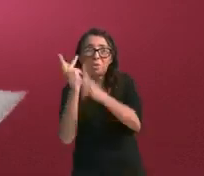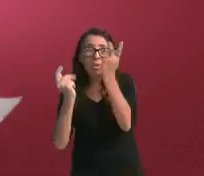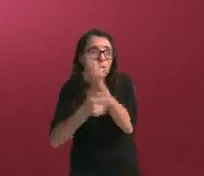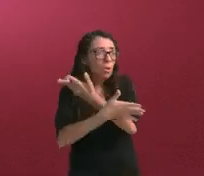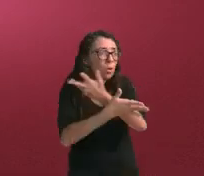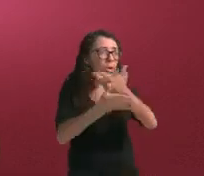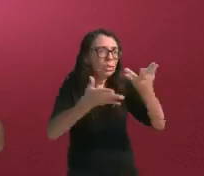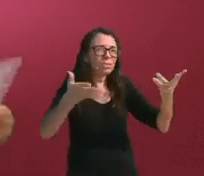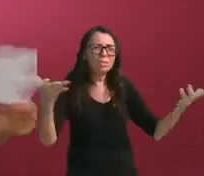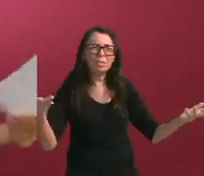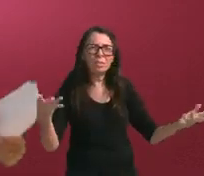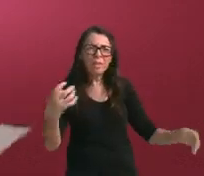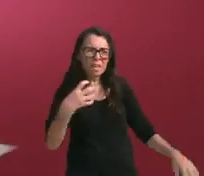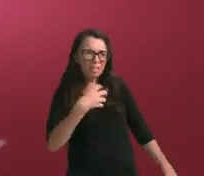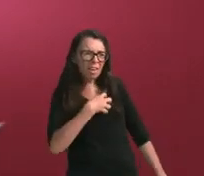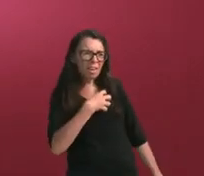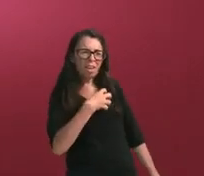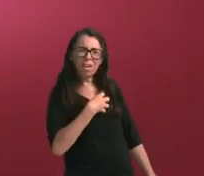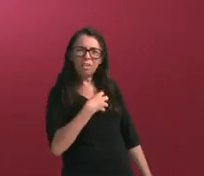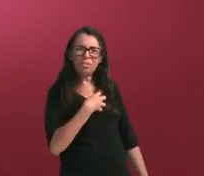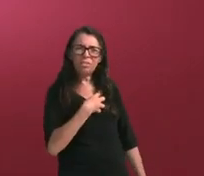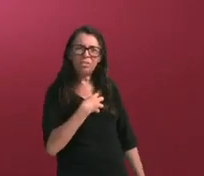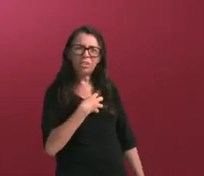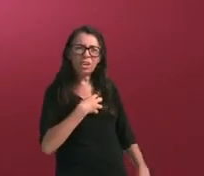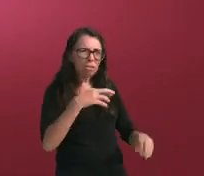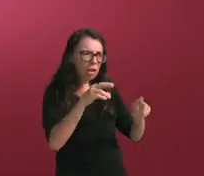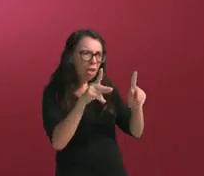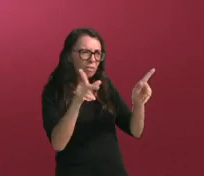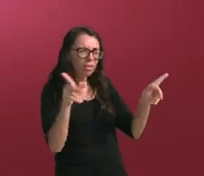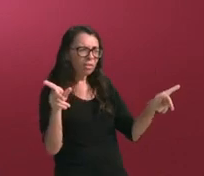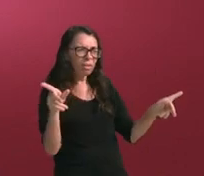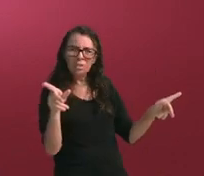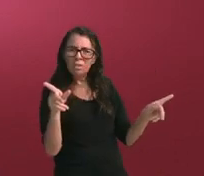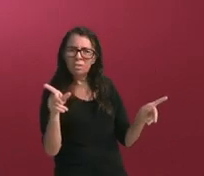venha a ser cada vez maior e o povo começando a